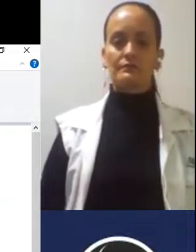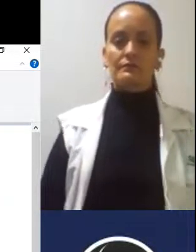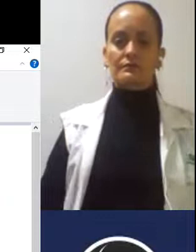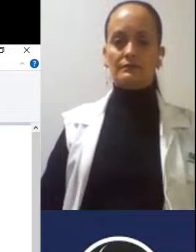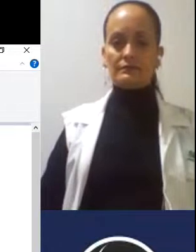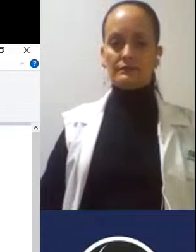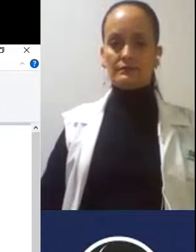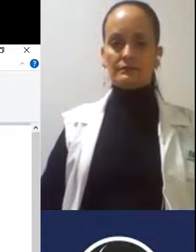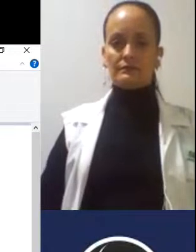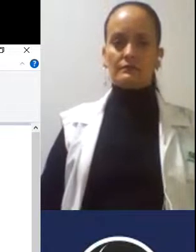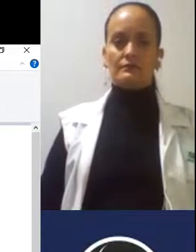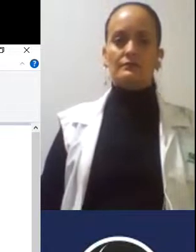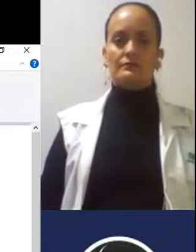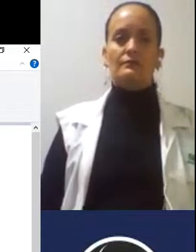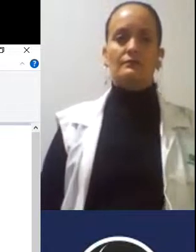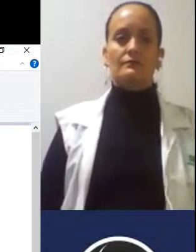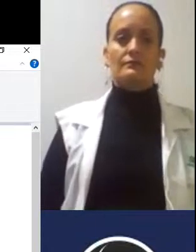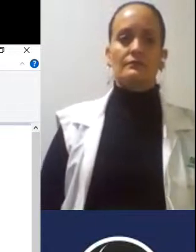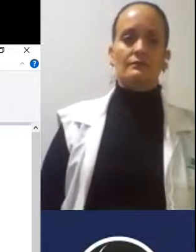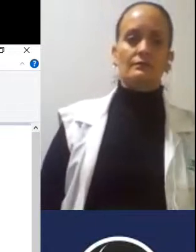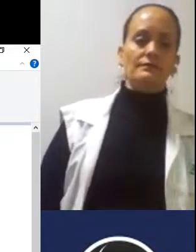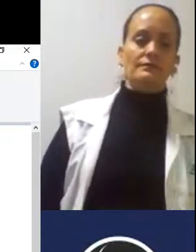Então, bora lá.